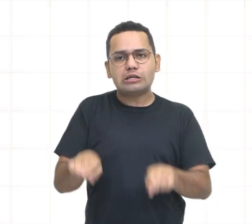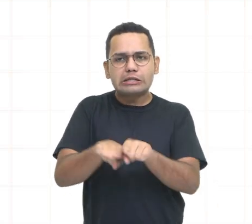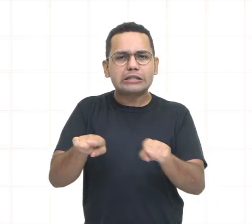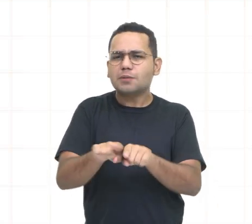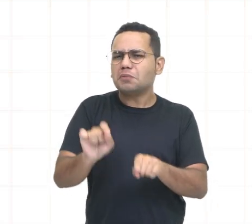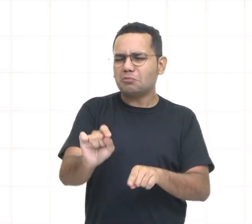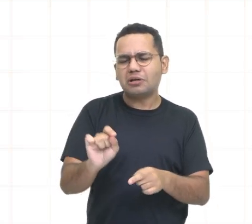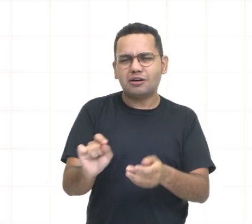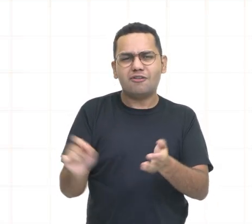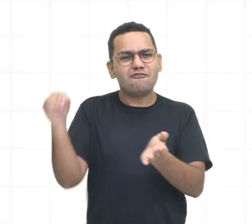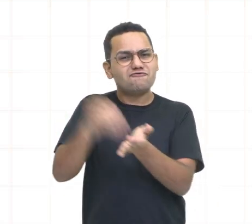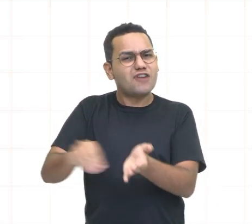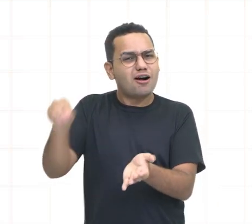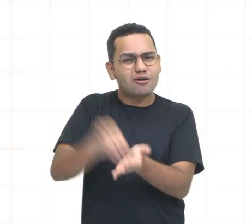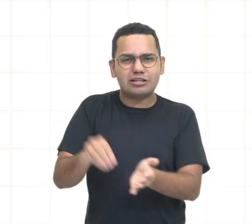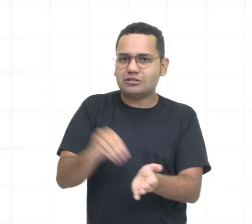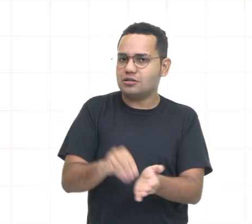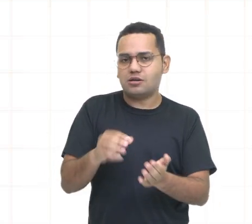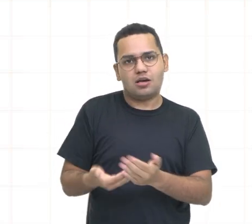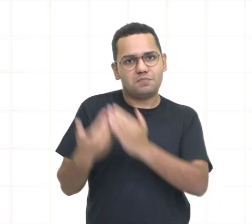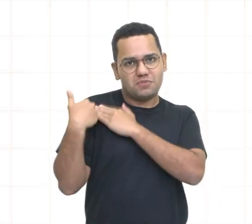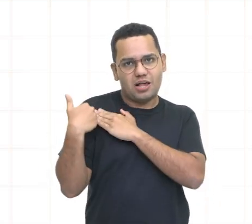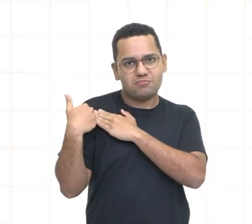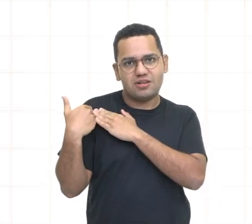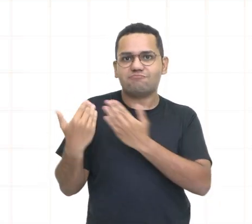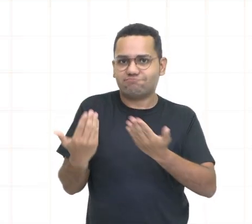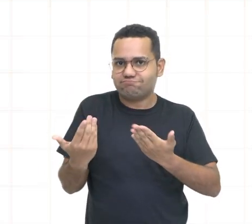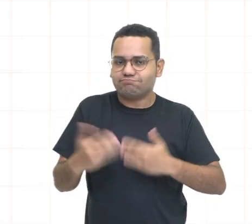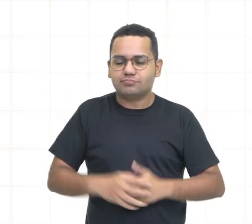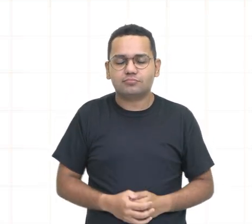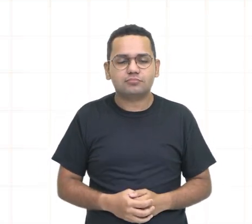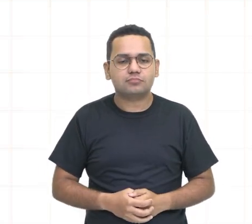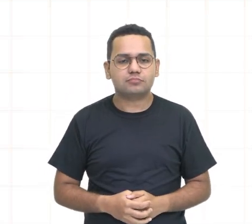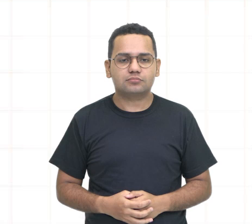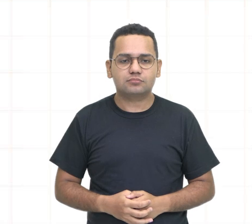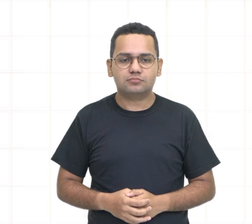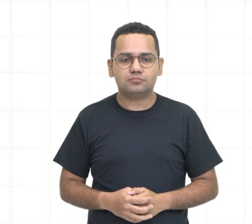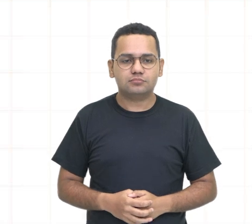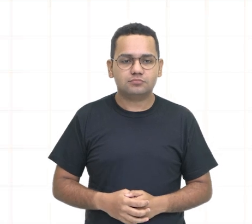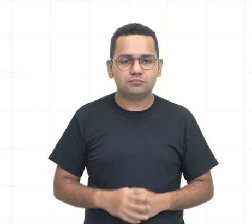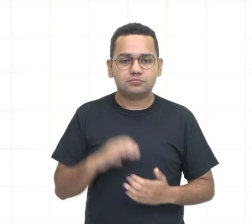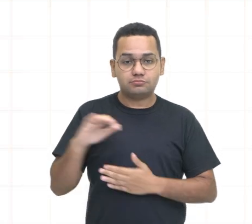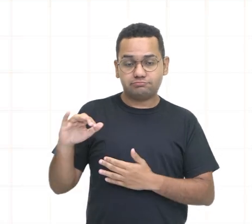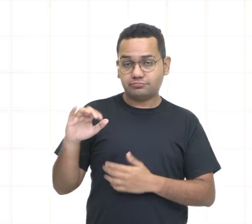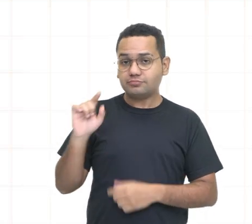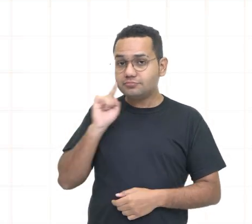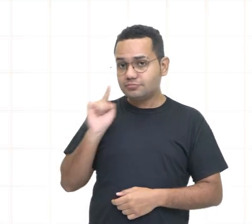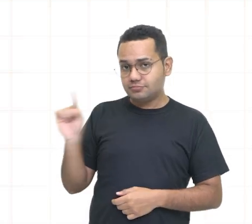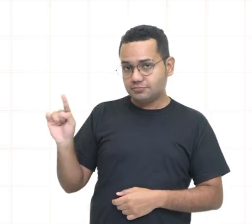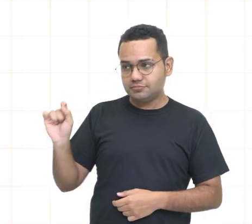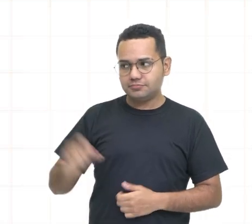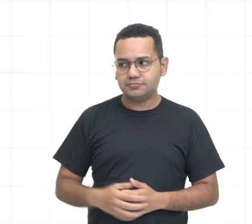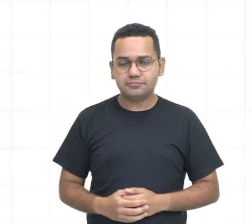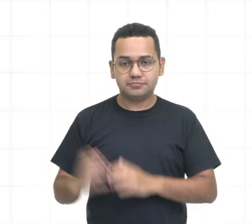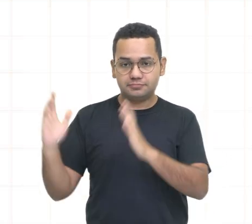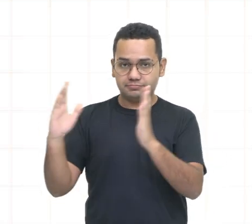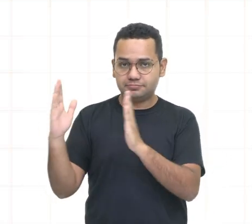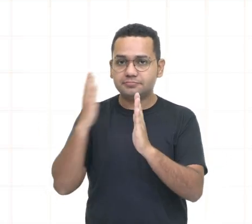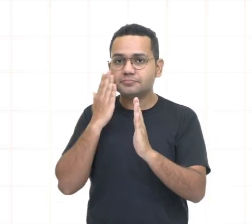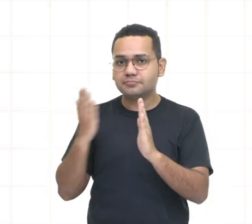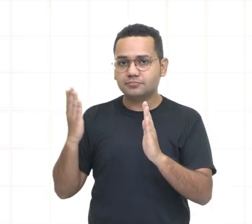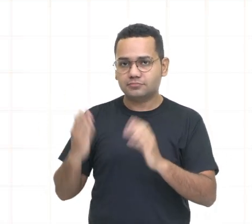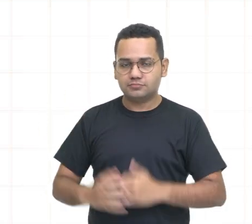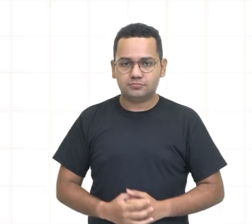né, que não cabiam a ele. E aí você vai ter o governo Itamar, que dura entre